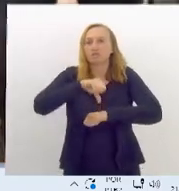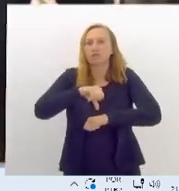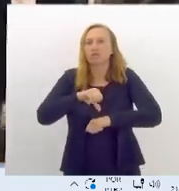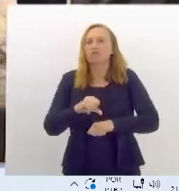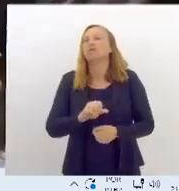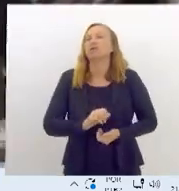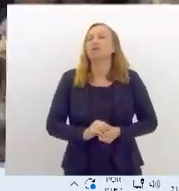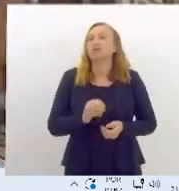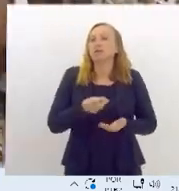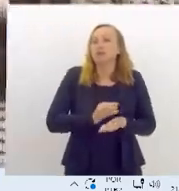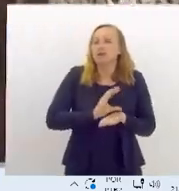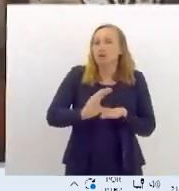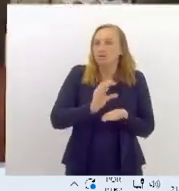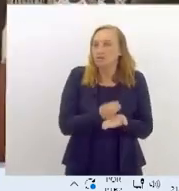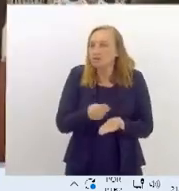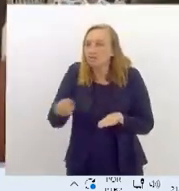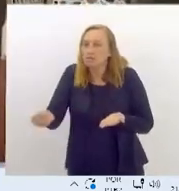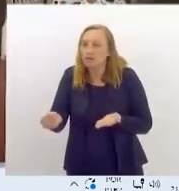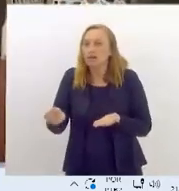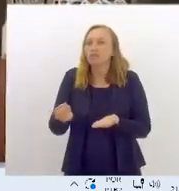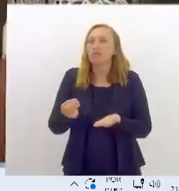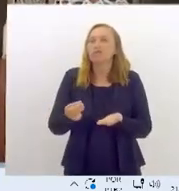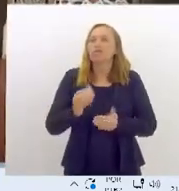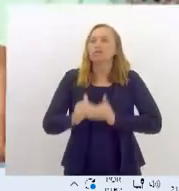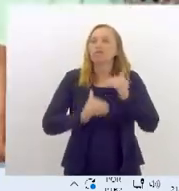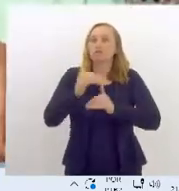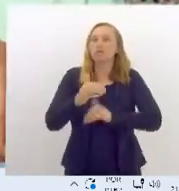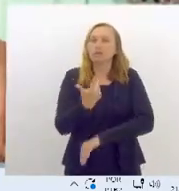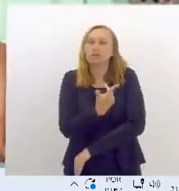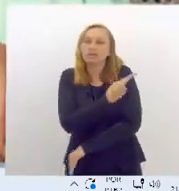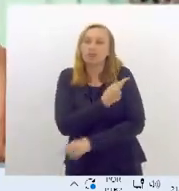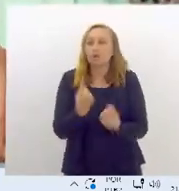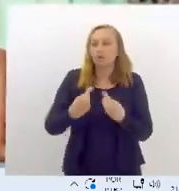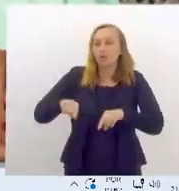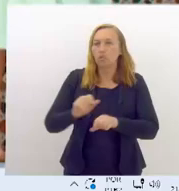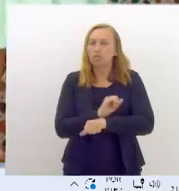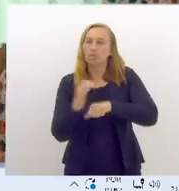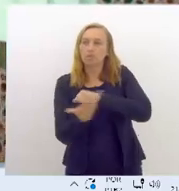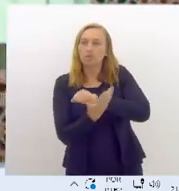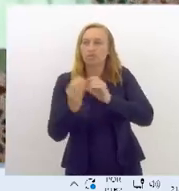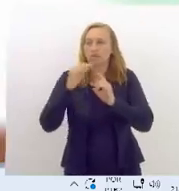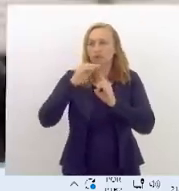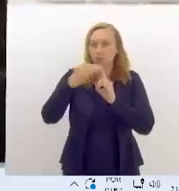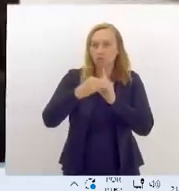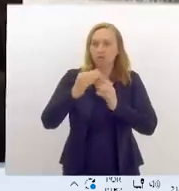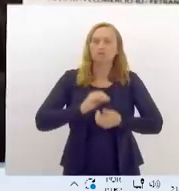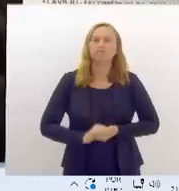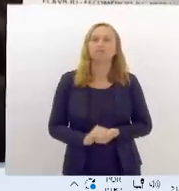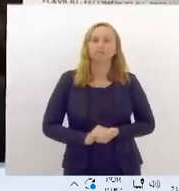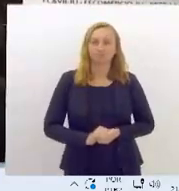repassou verbas para o desenvolvimento de vacinas contra covid pela Fiocruz